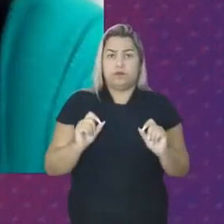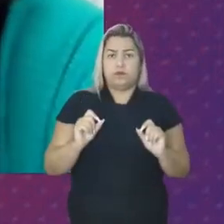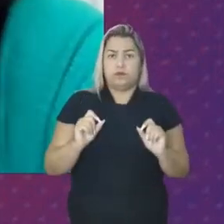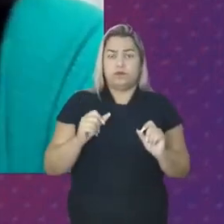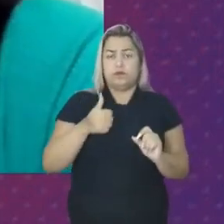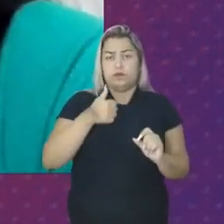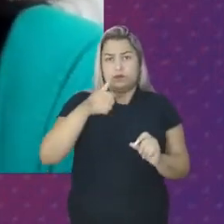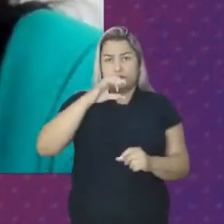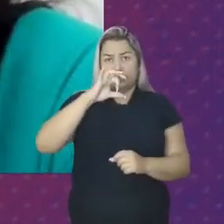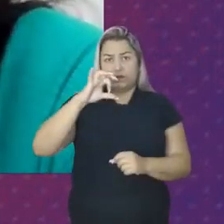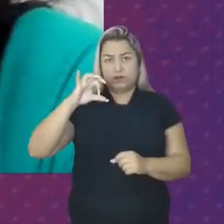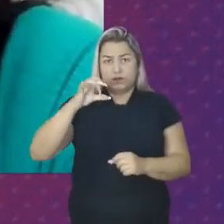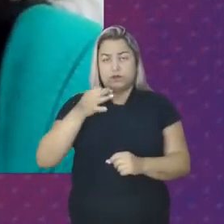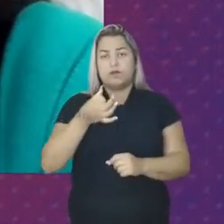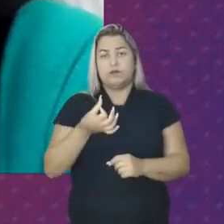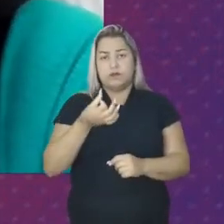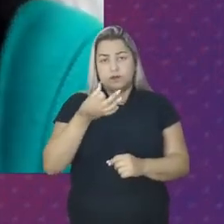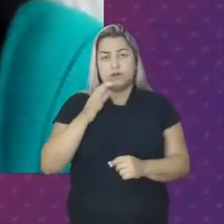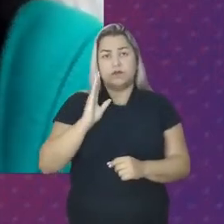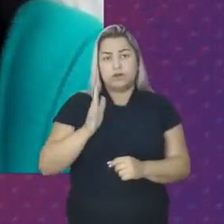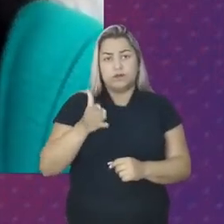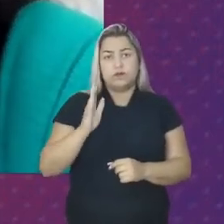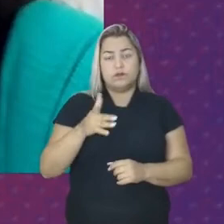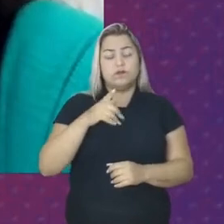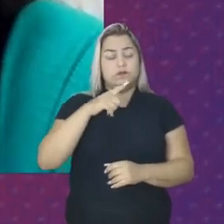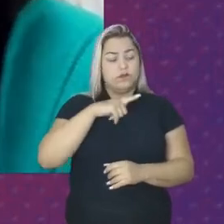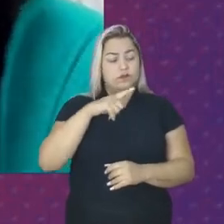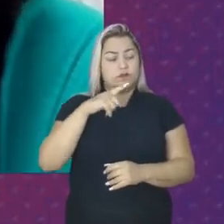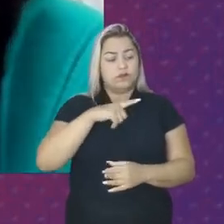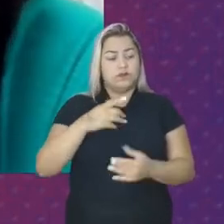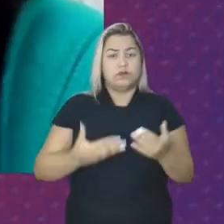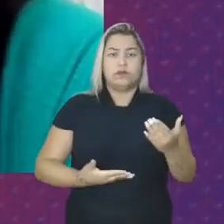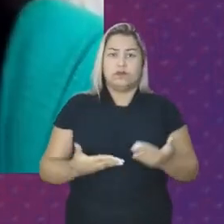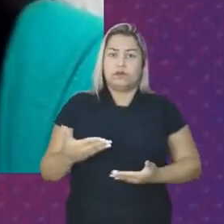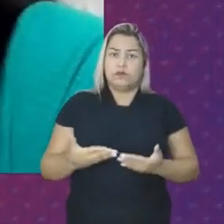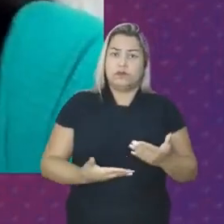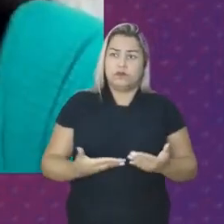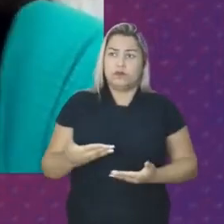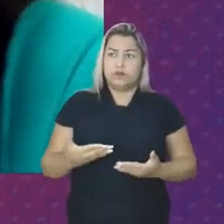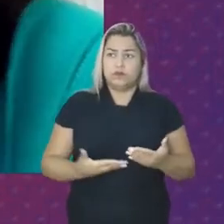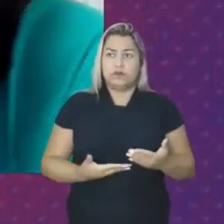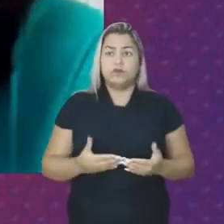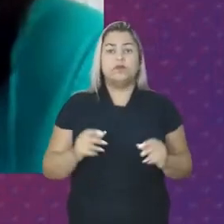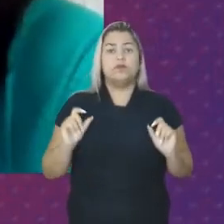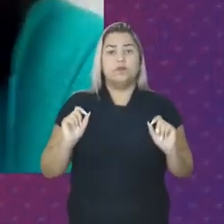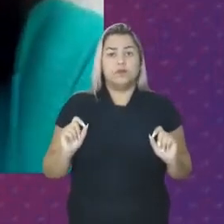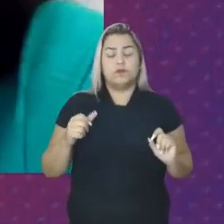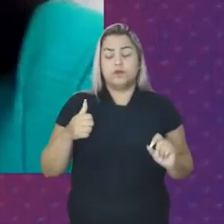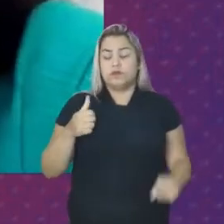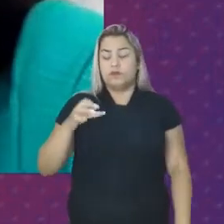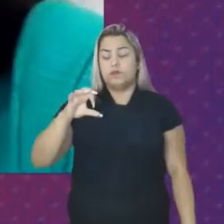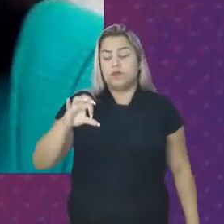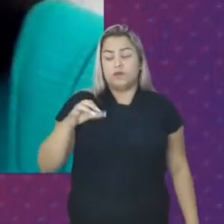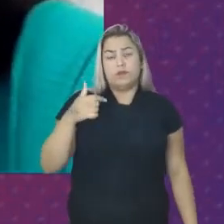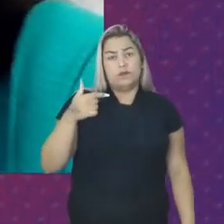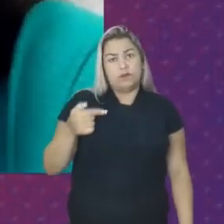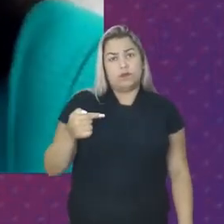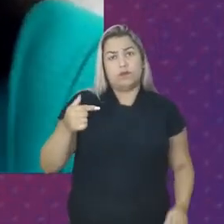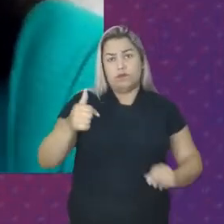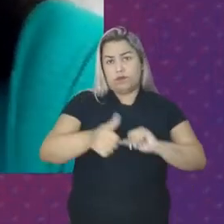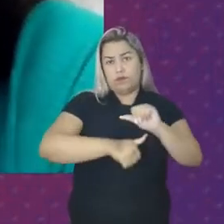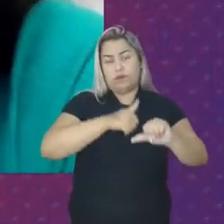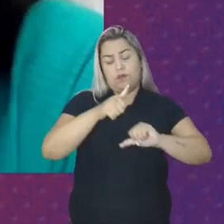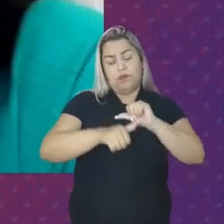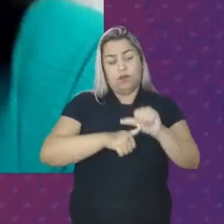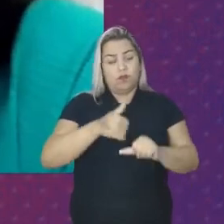de 1996 já tinha um serviço telefônico chamado Pergunte AIDS, né? E em 97 se tornou